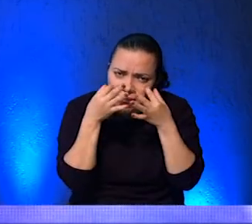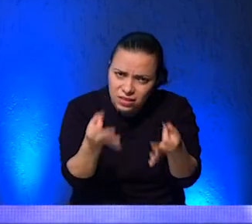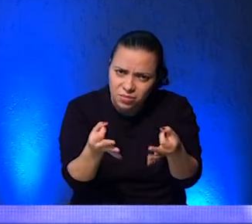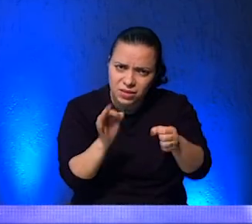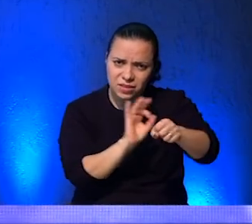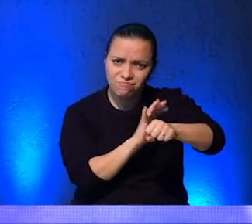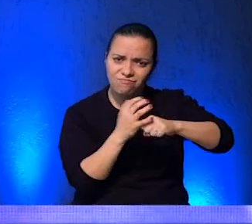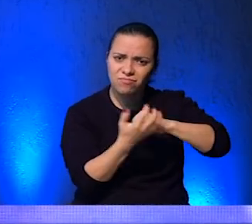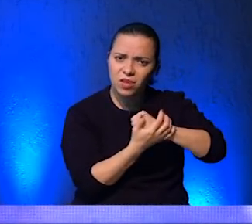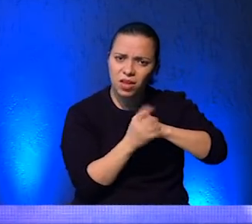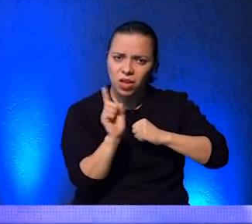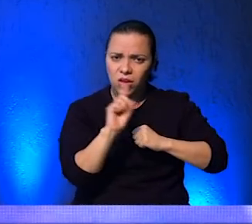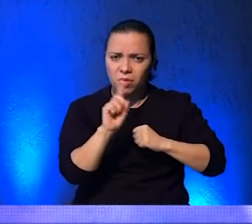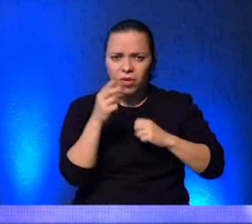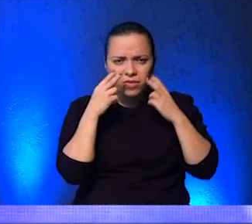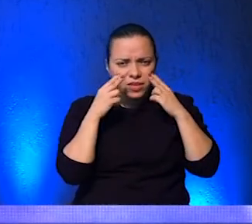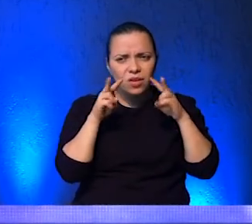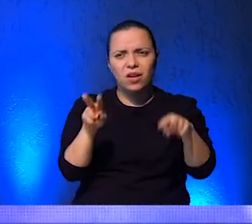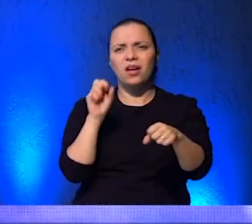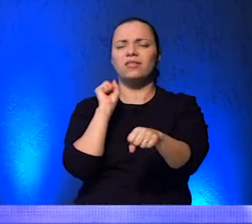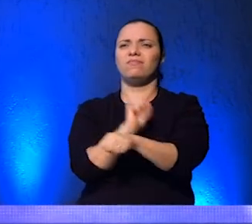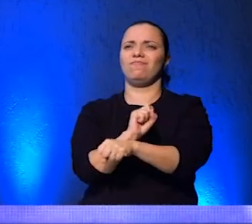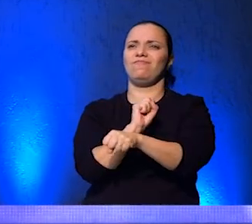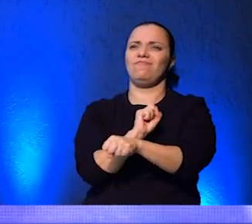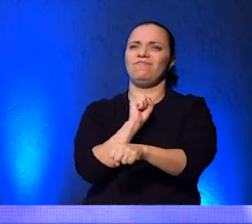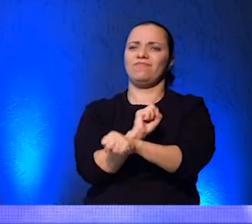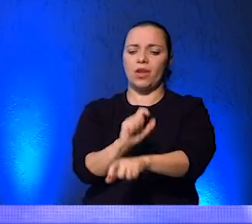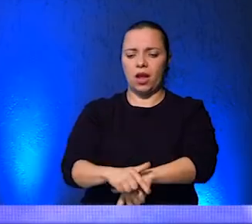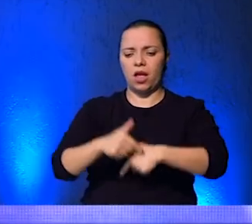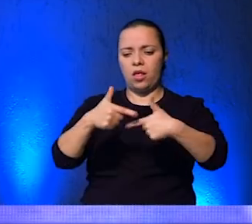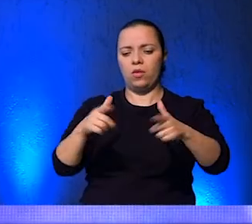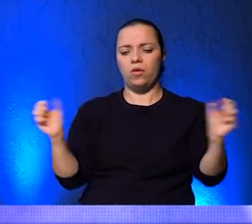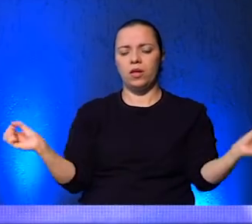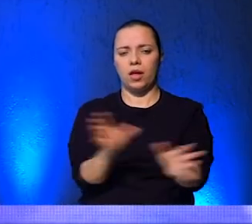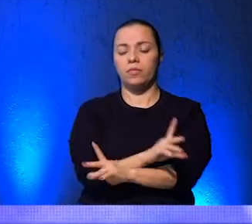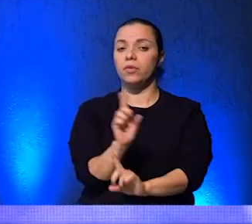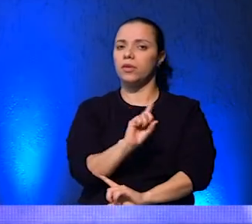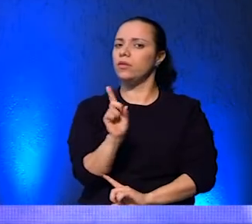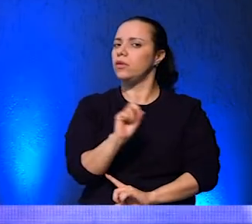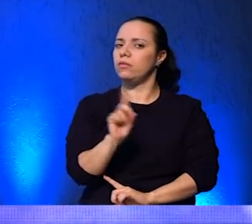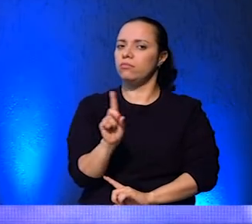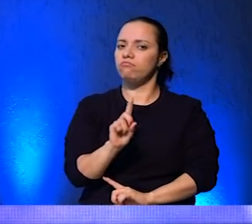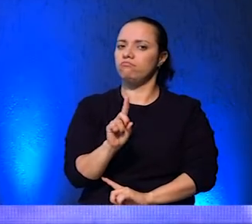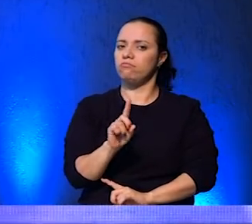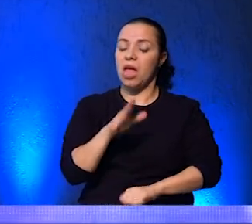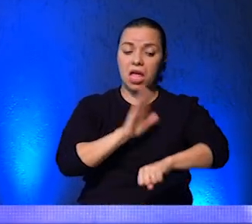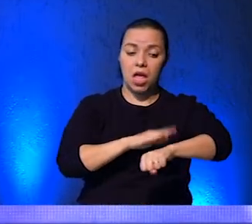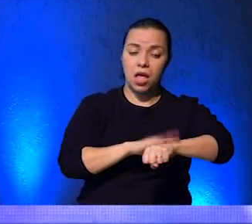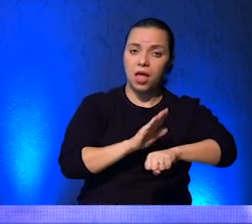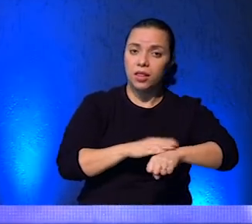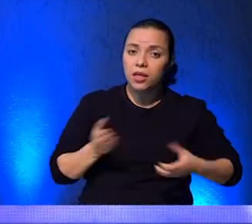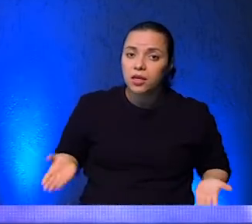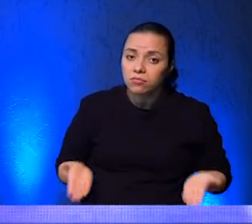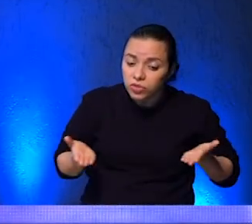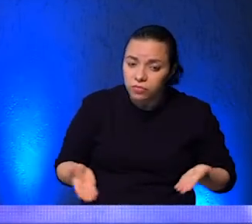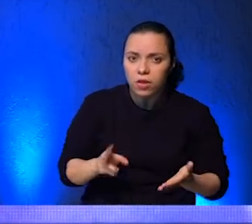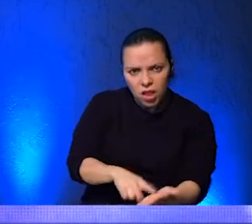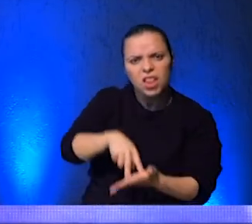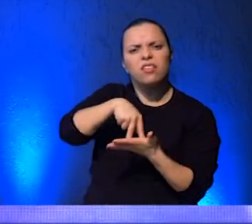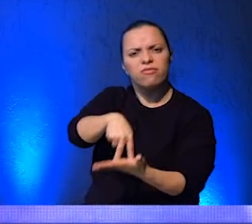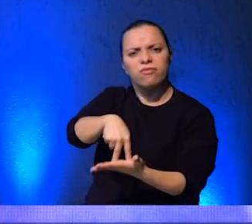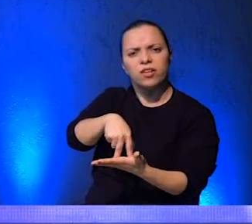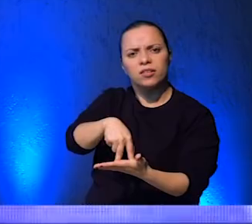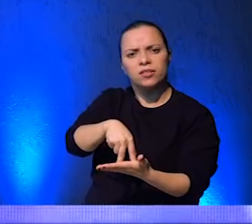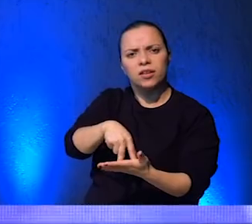luta passar não é momento de ir ao encontro do nosso deus é o momento de ir ao